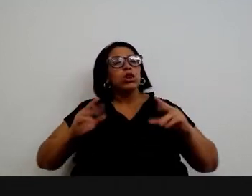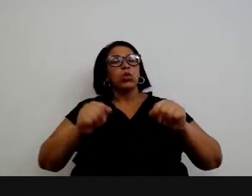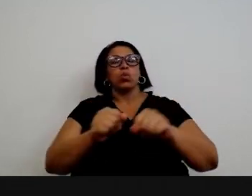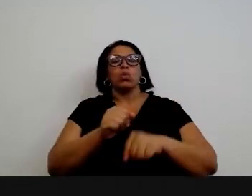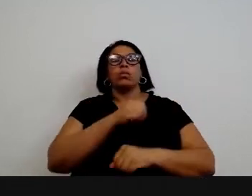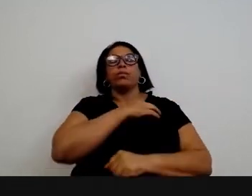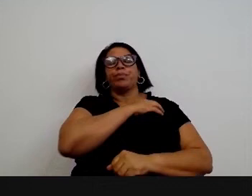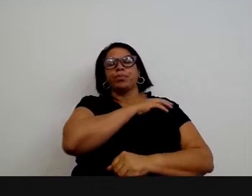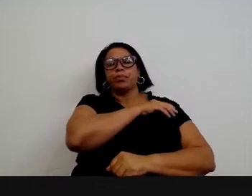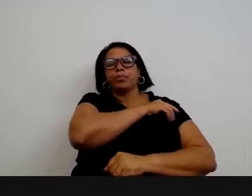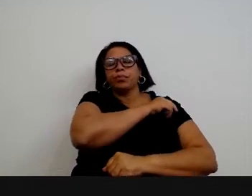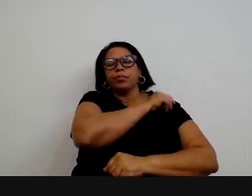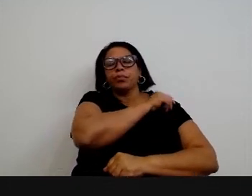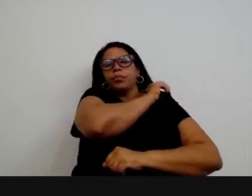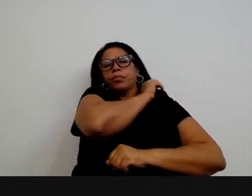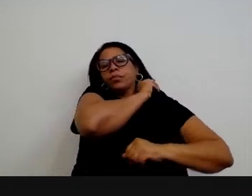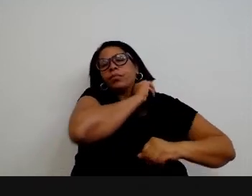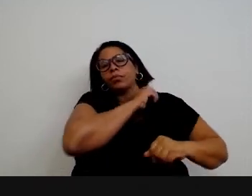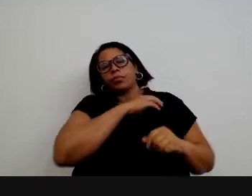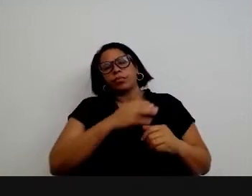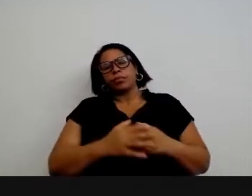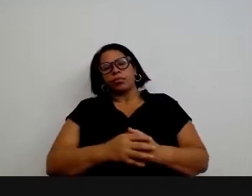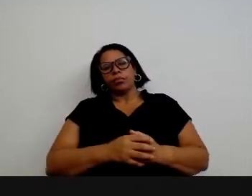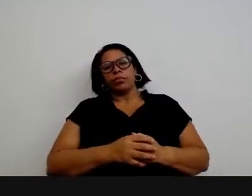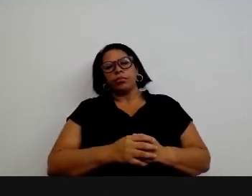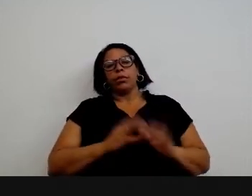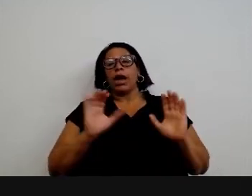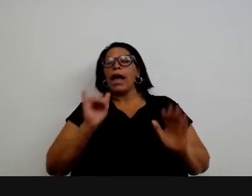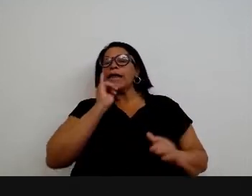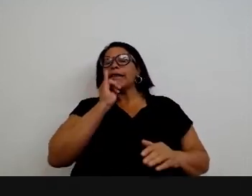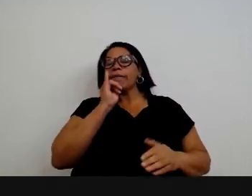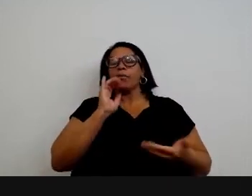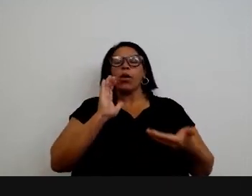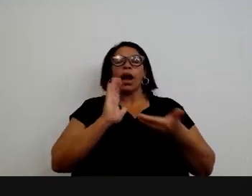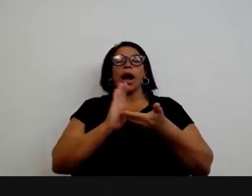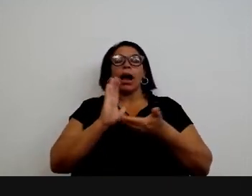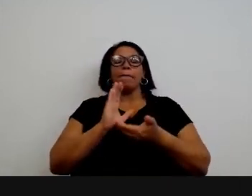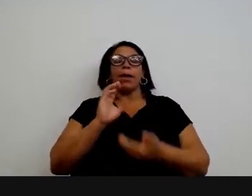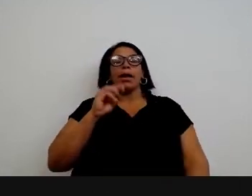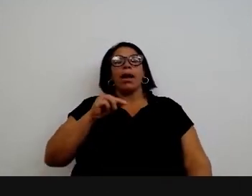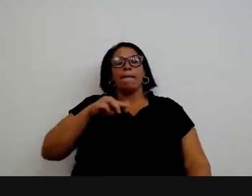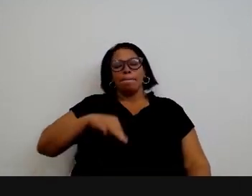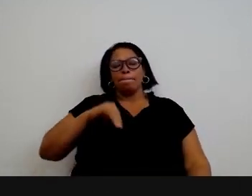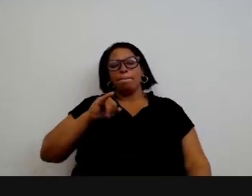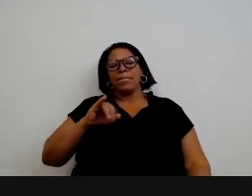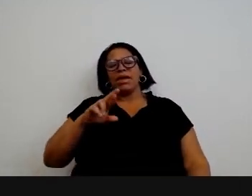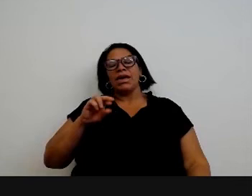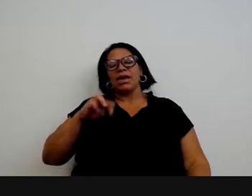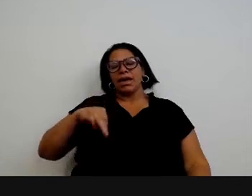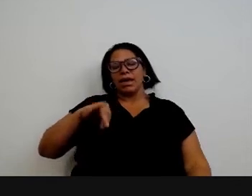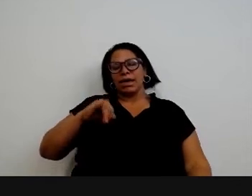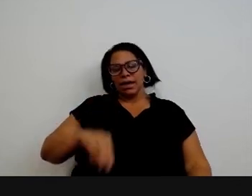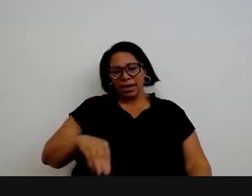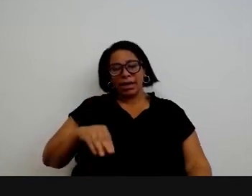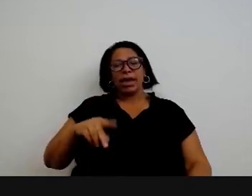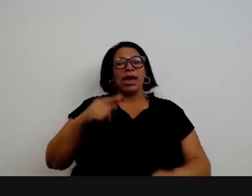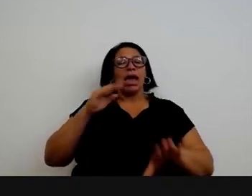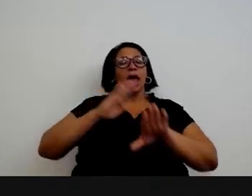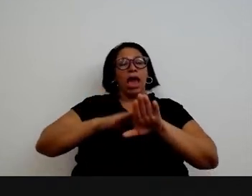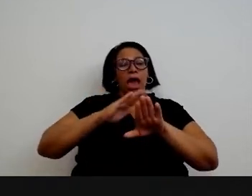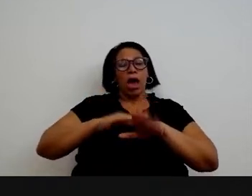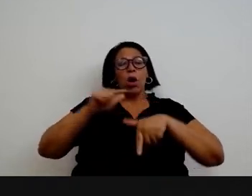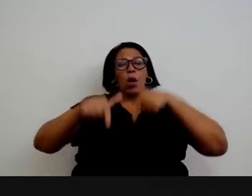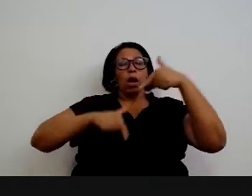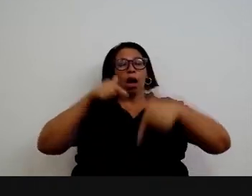só de um trabalho específico, o Câmara Mirim, por exemplo, ele me proporciona trabalhar um ano